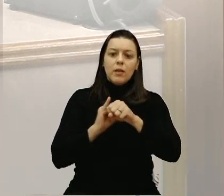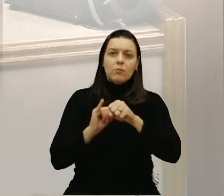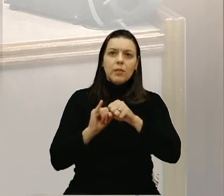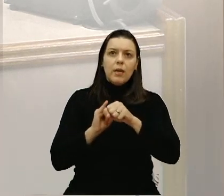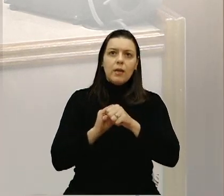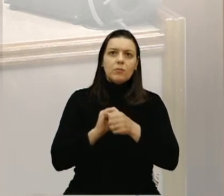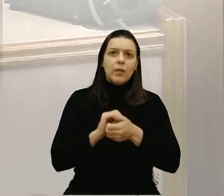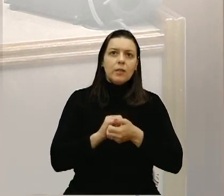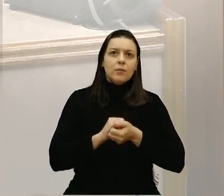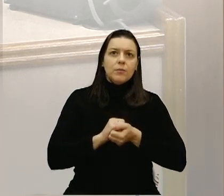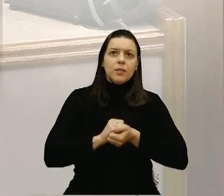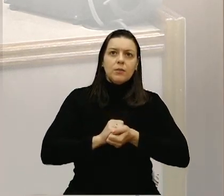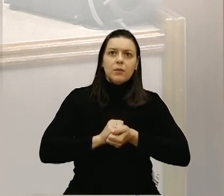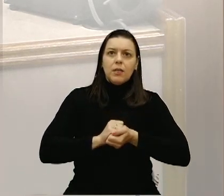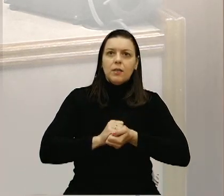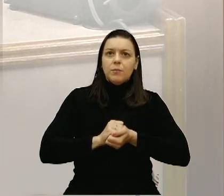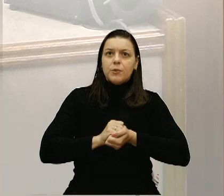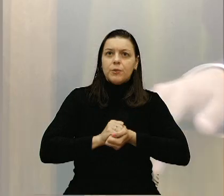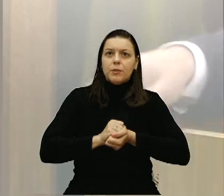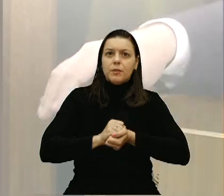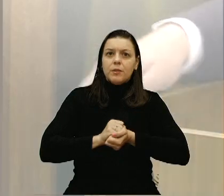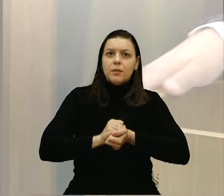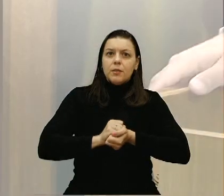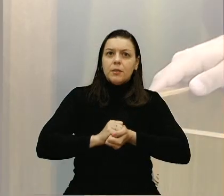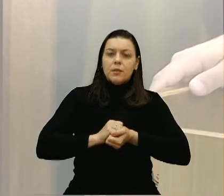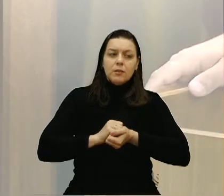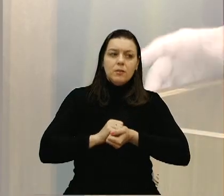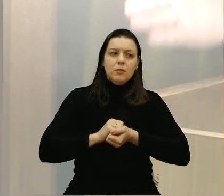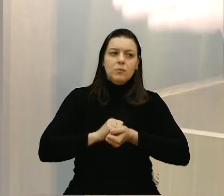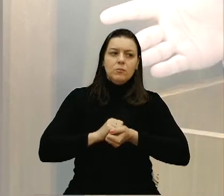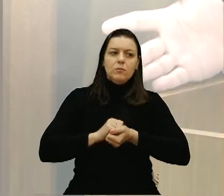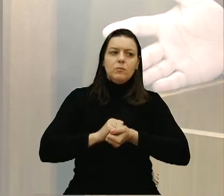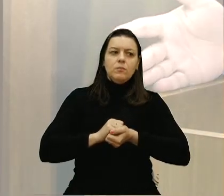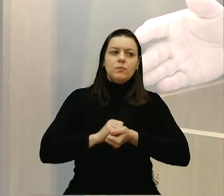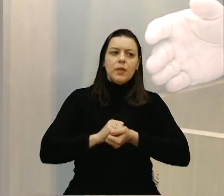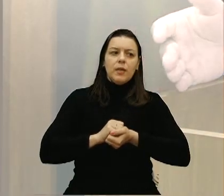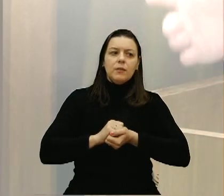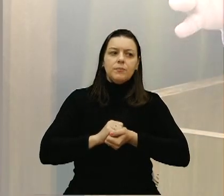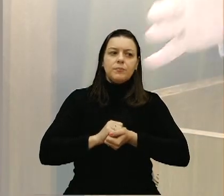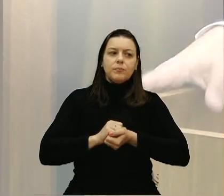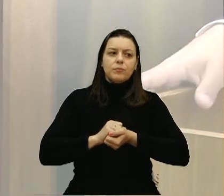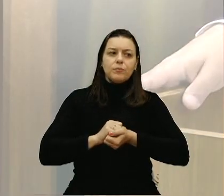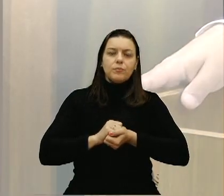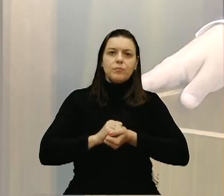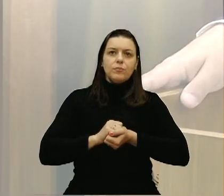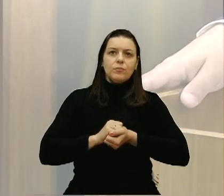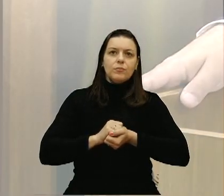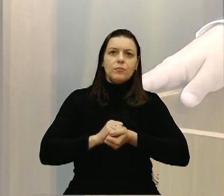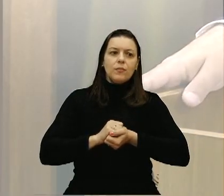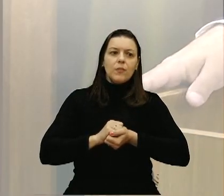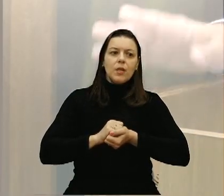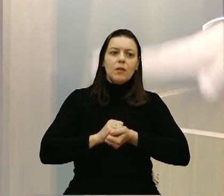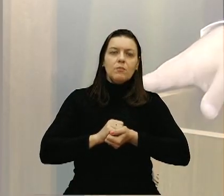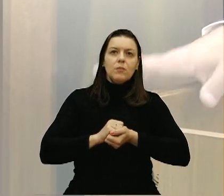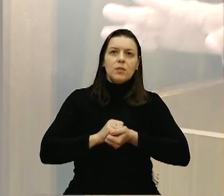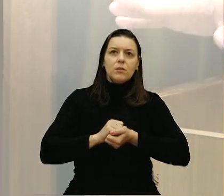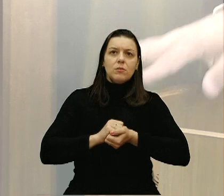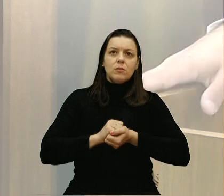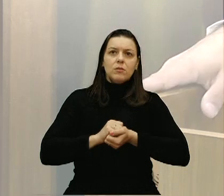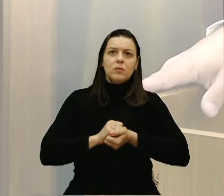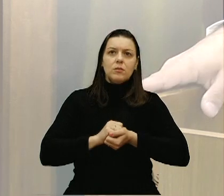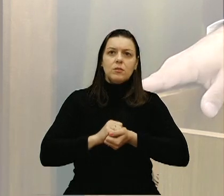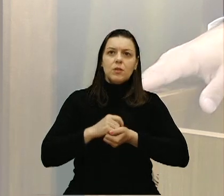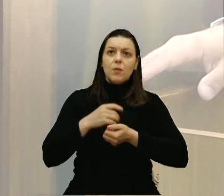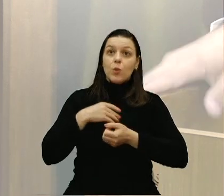Aô, cabecile! Aô, cabecile! E hoje é sobre justiça que falamos, porque esta é